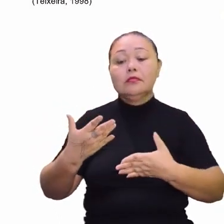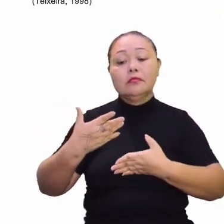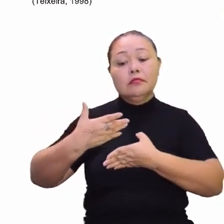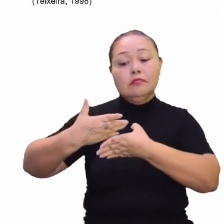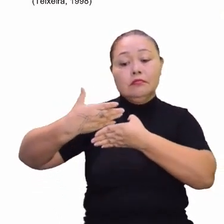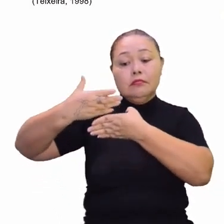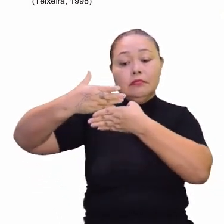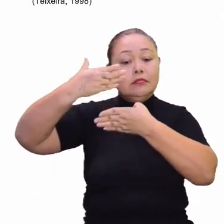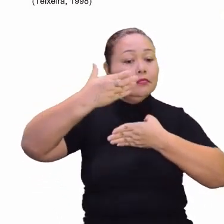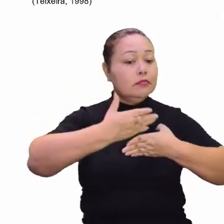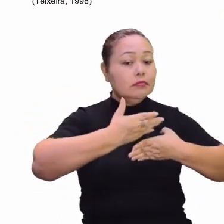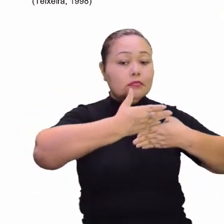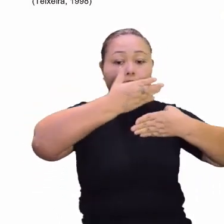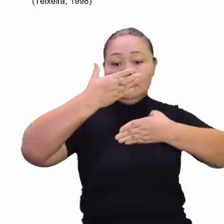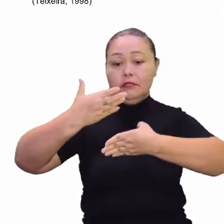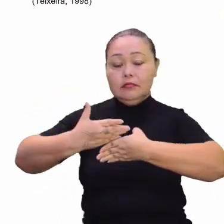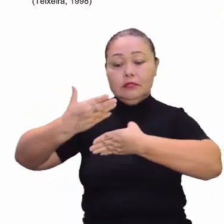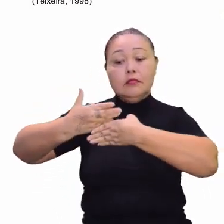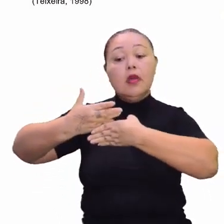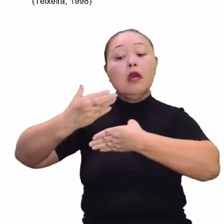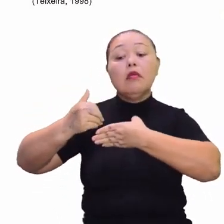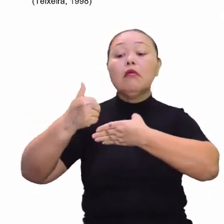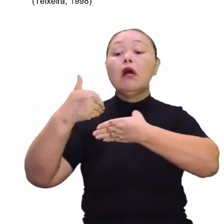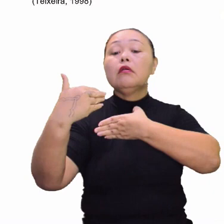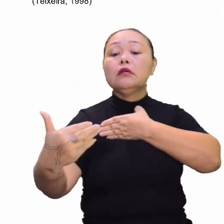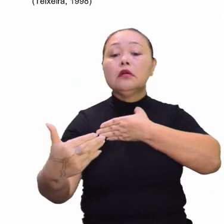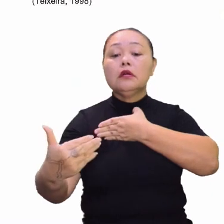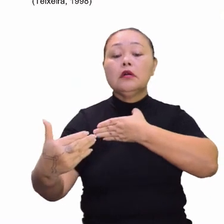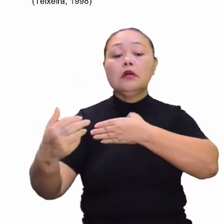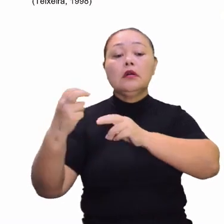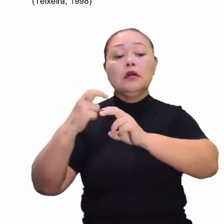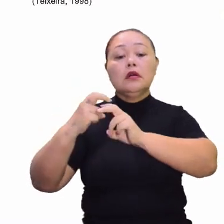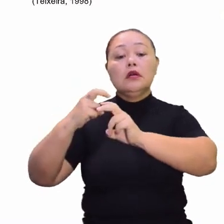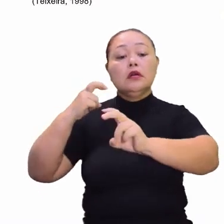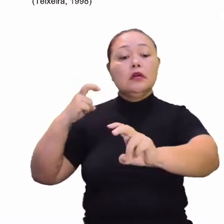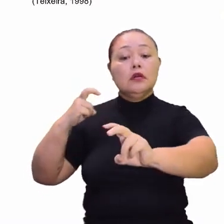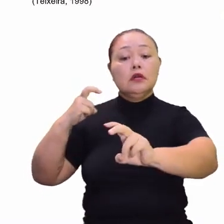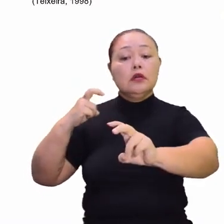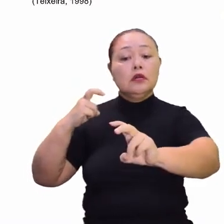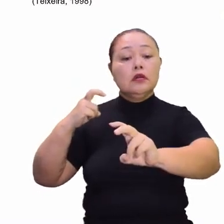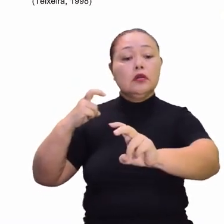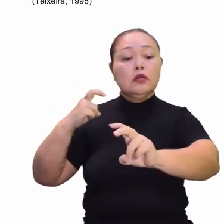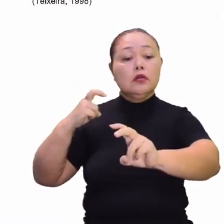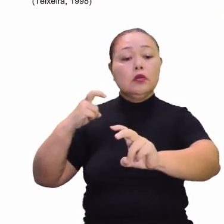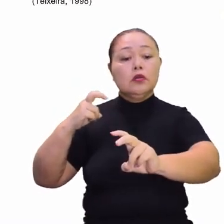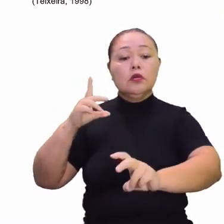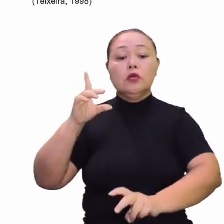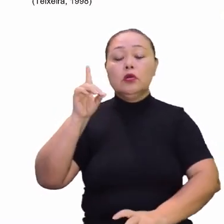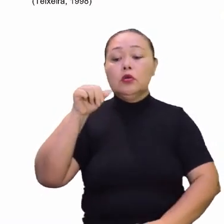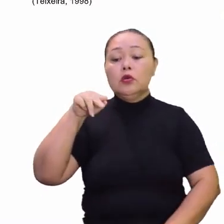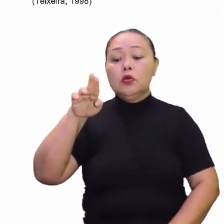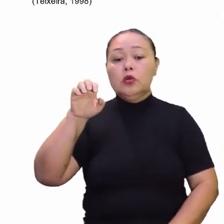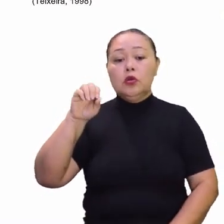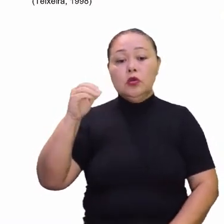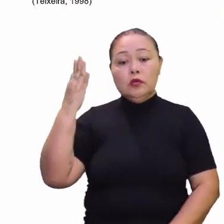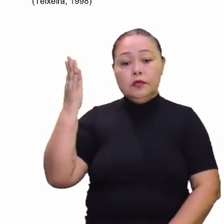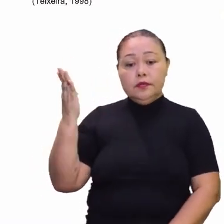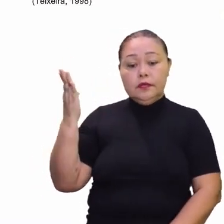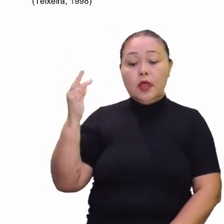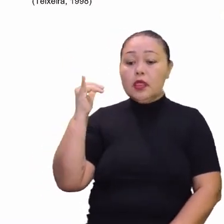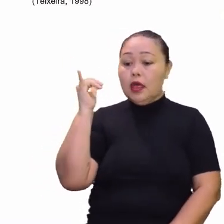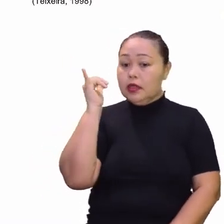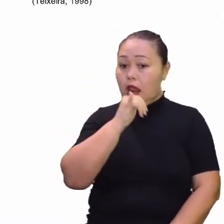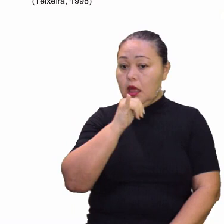ok? Quem estava à frente disso eram os engenheiros Domingos